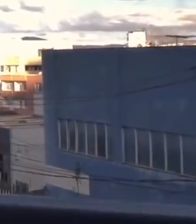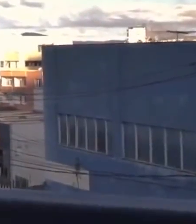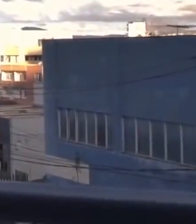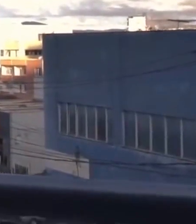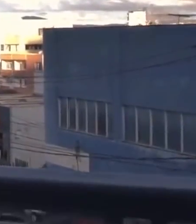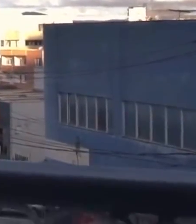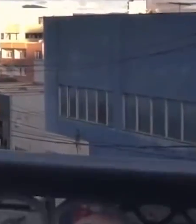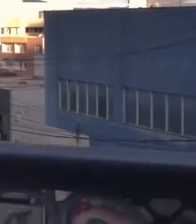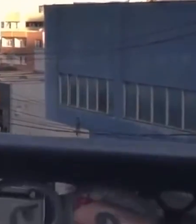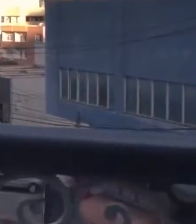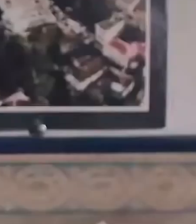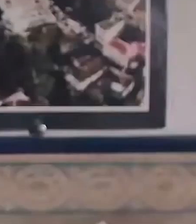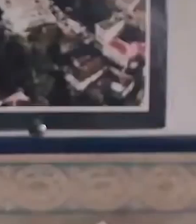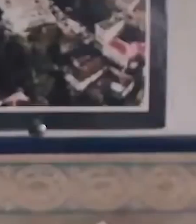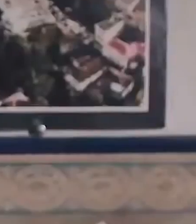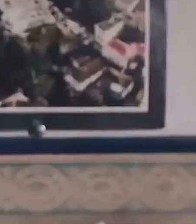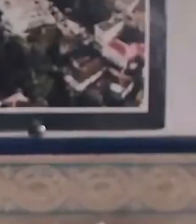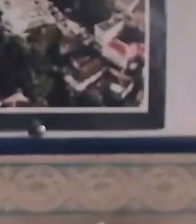da saúde.